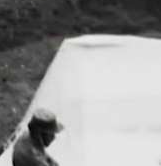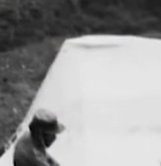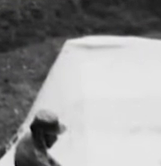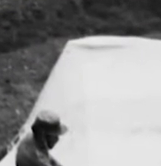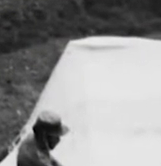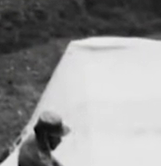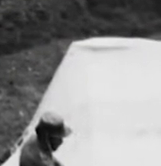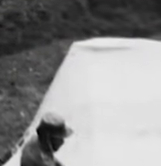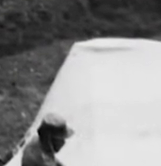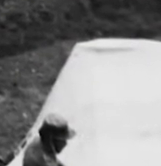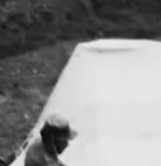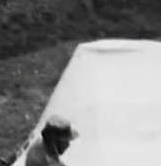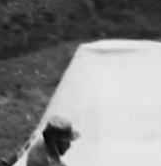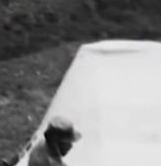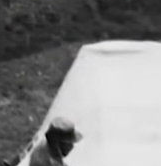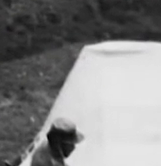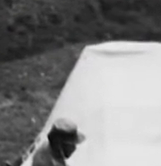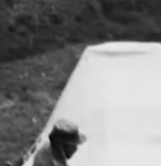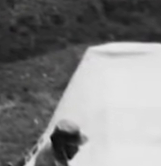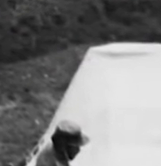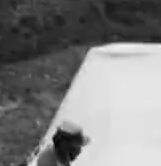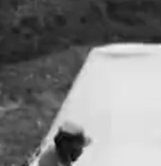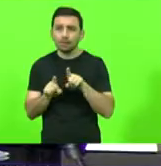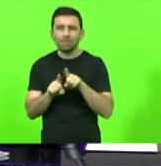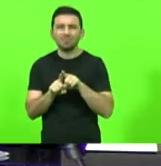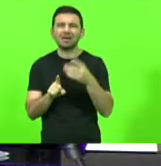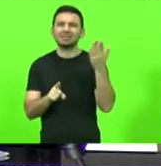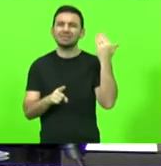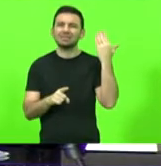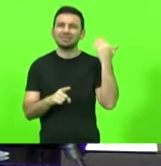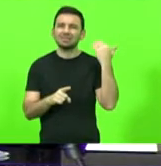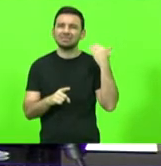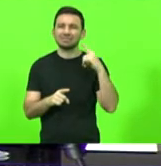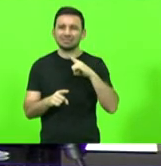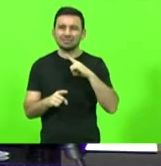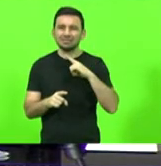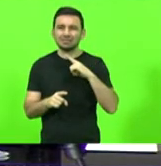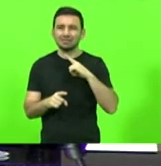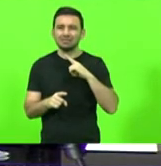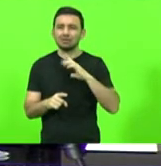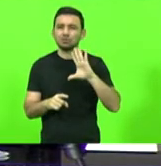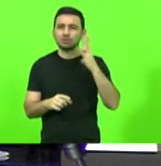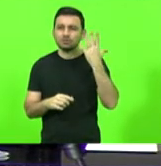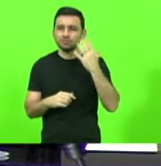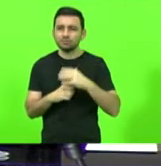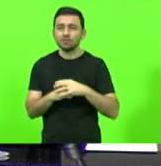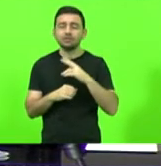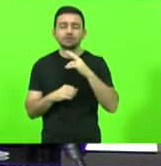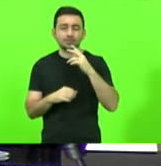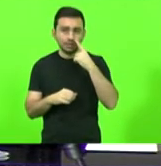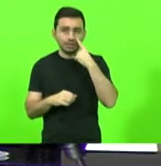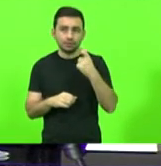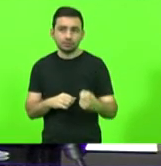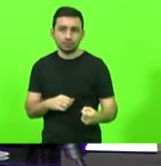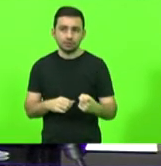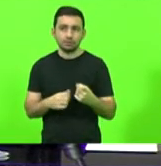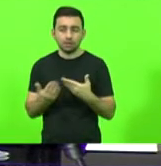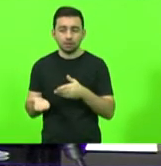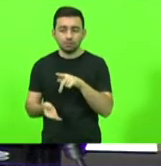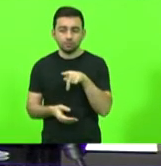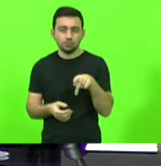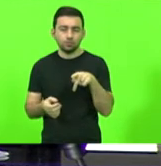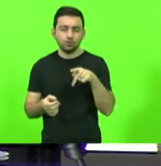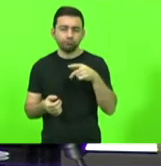pesquisadora que está escrevendo um livro sobre o conflito. É muito interessante a história que a professora Rosa Maria Tesser